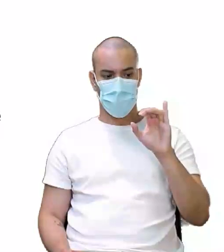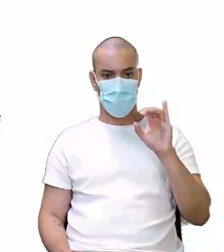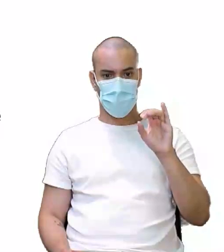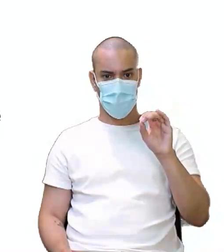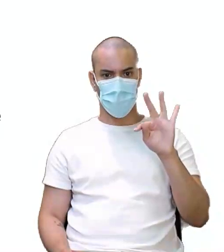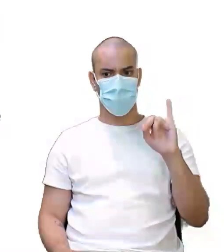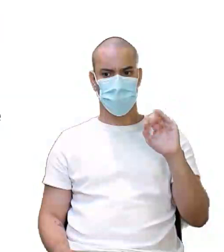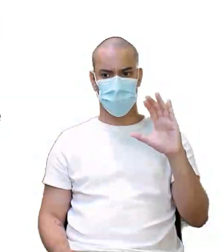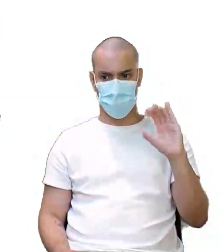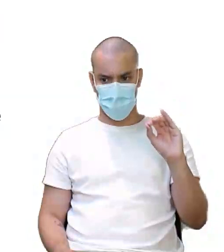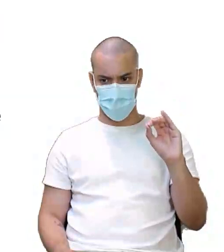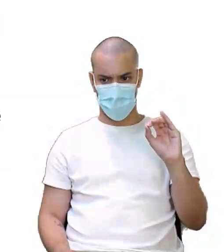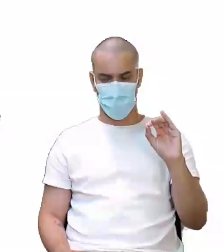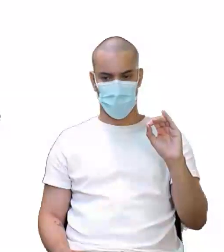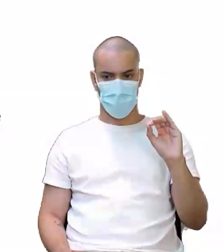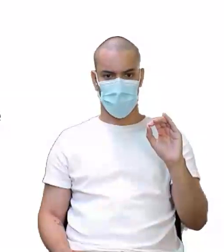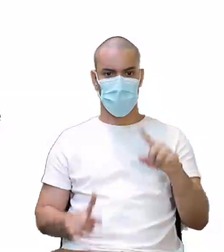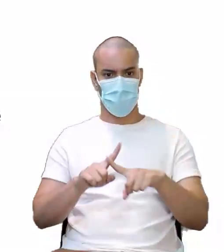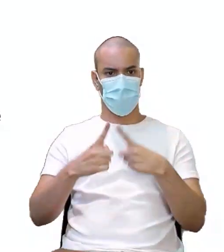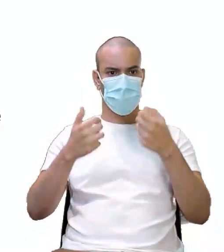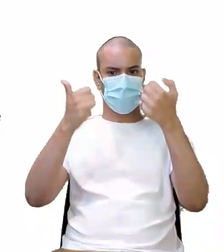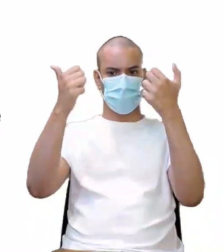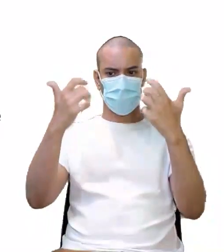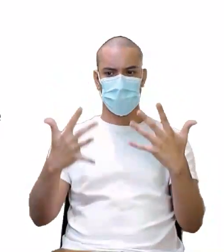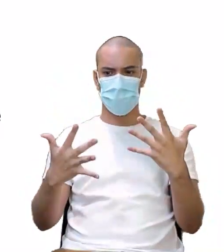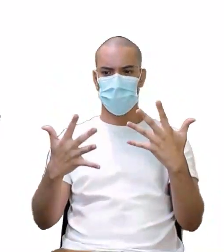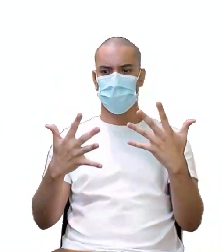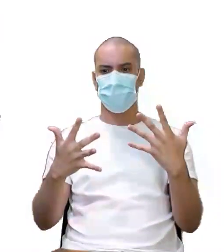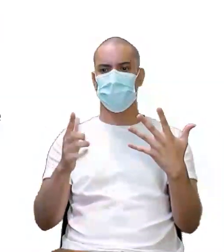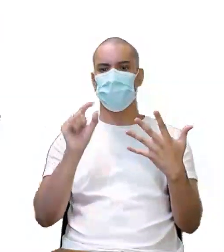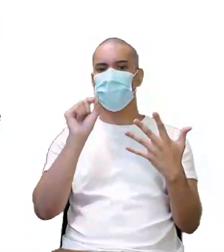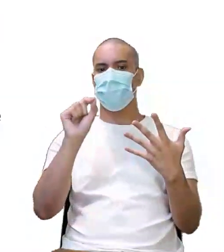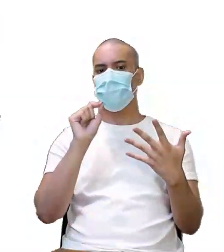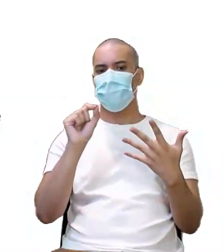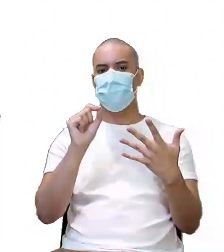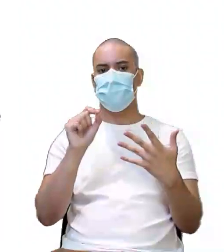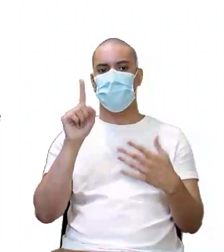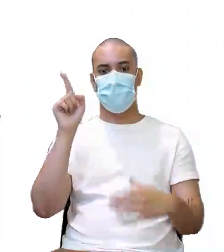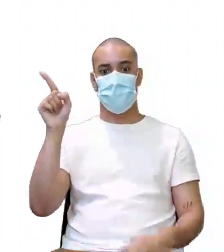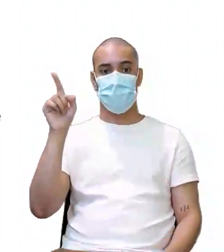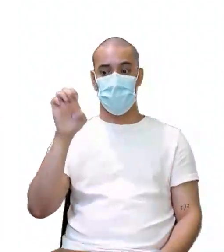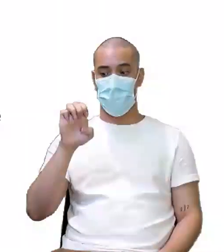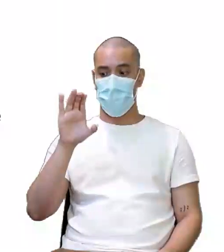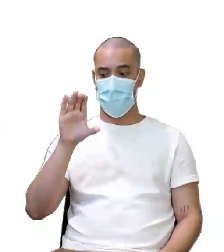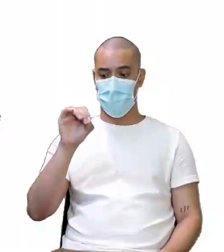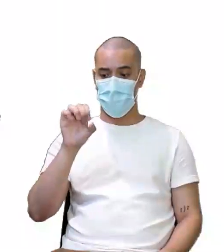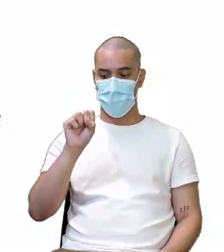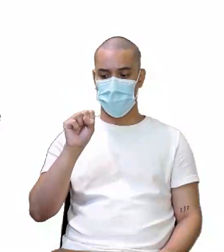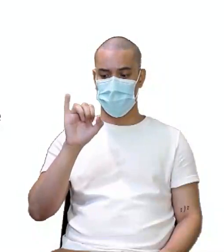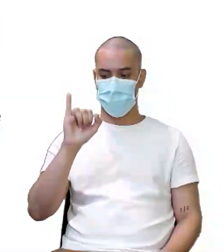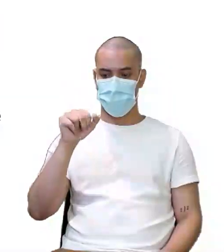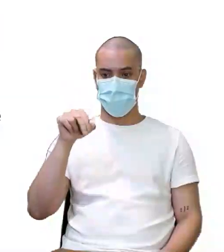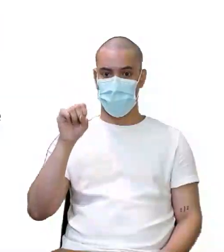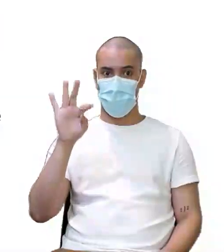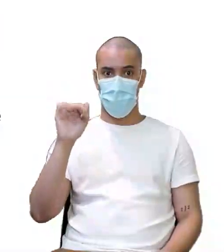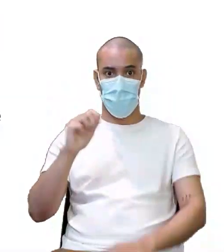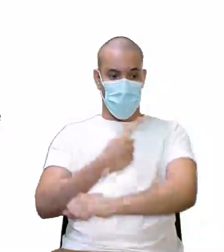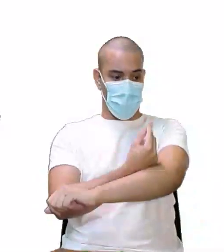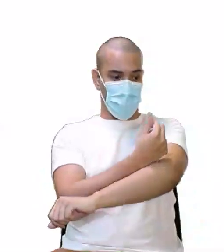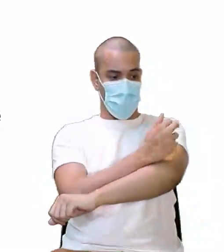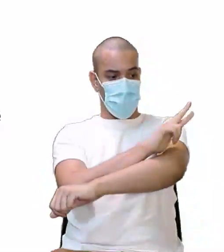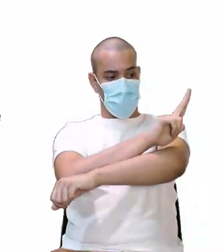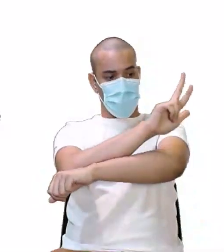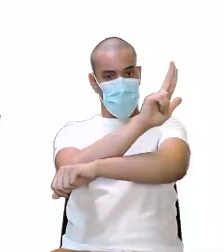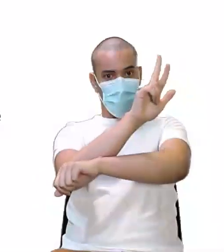o biótico, ela está se referindo a ecossistema. A interação entre o meio biótico e o